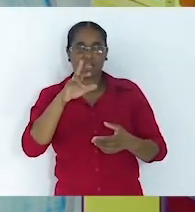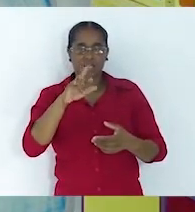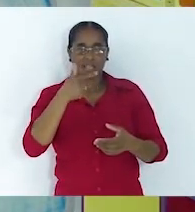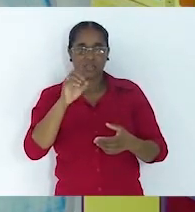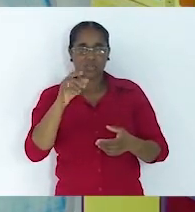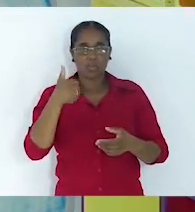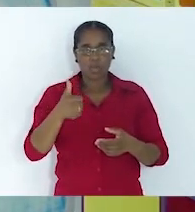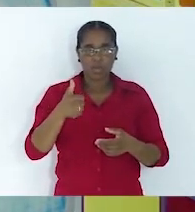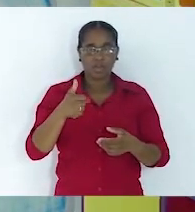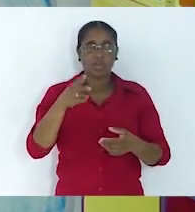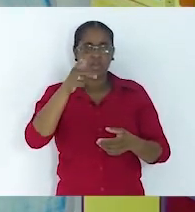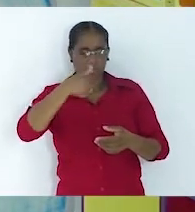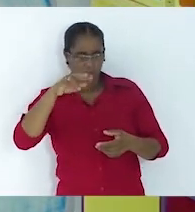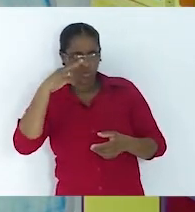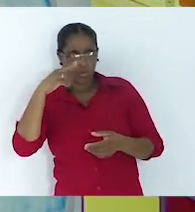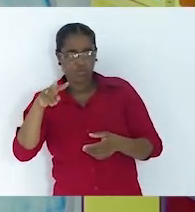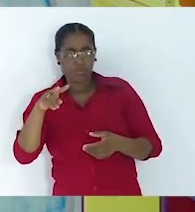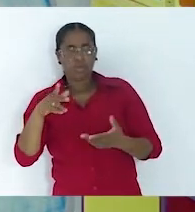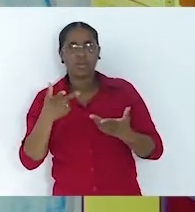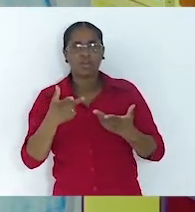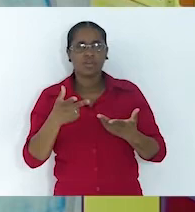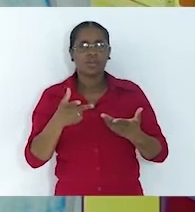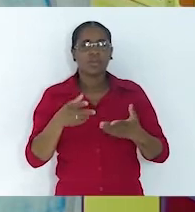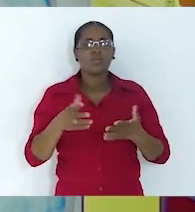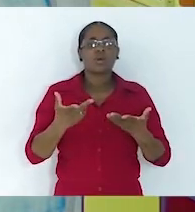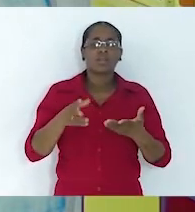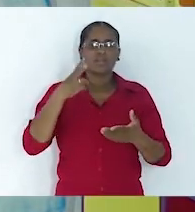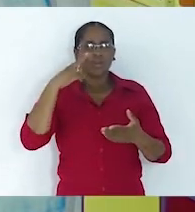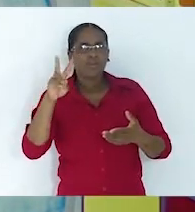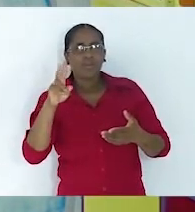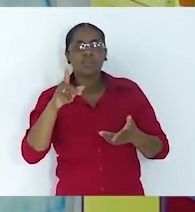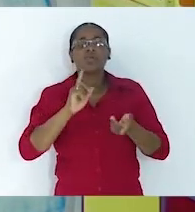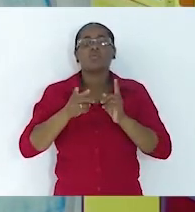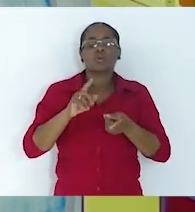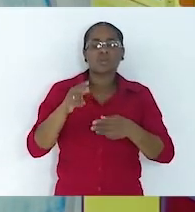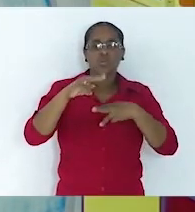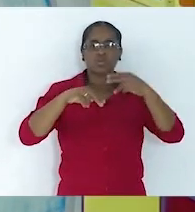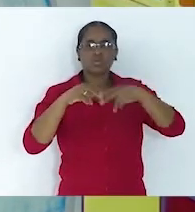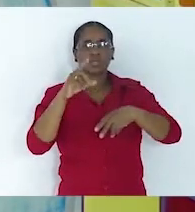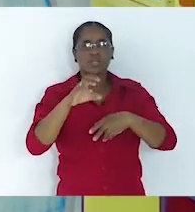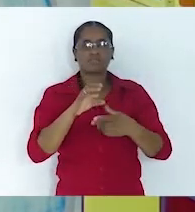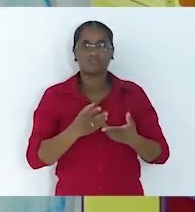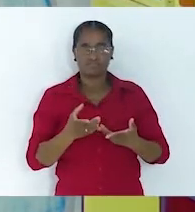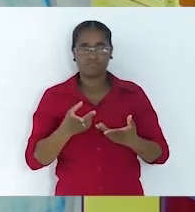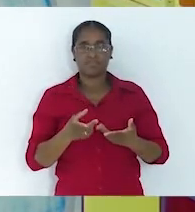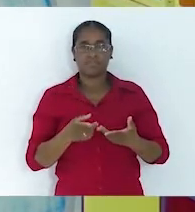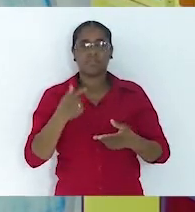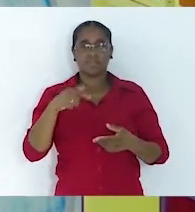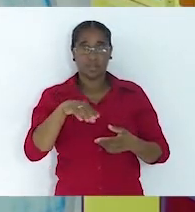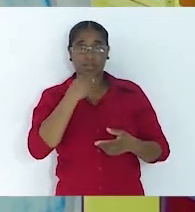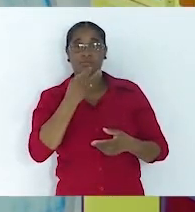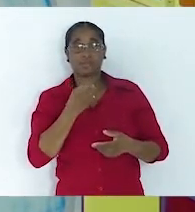ver qual foi o foco, o que é que deu vida àquilo que construiu esse excerto. Tens que